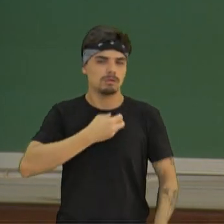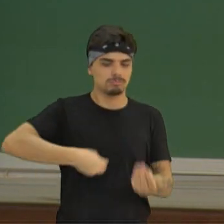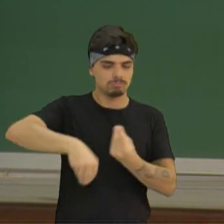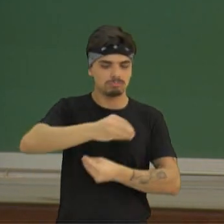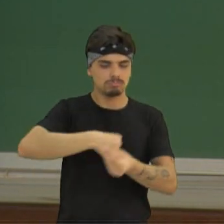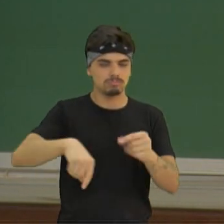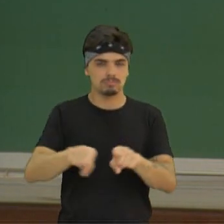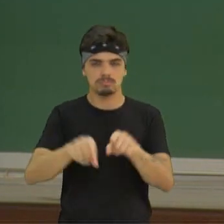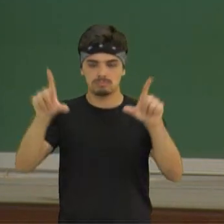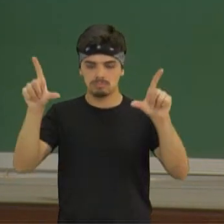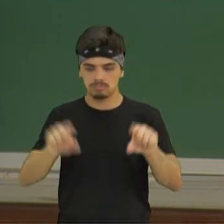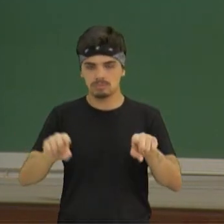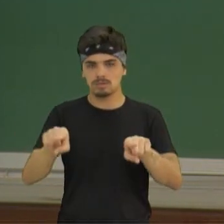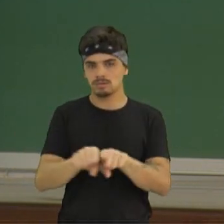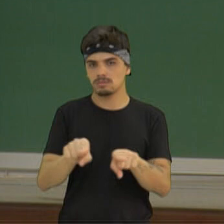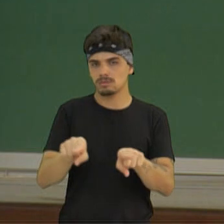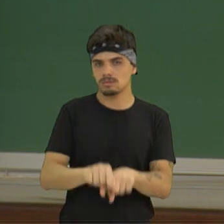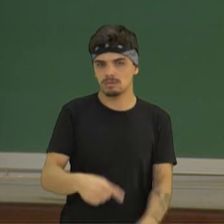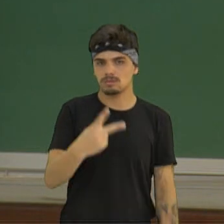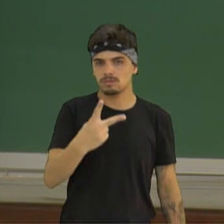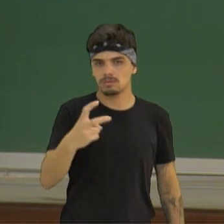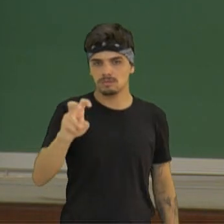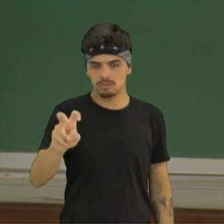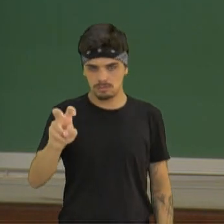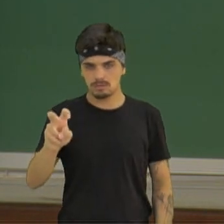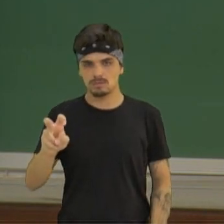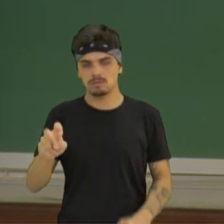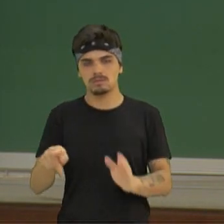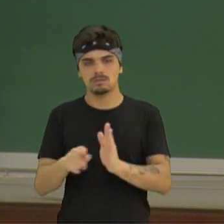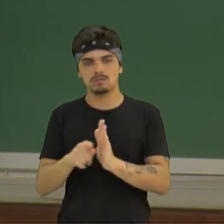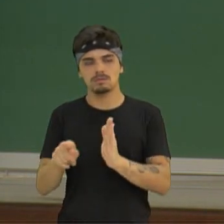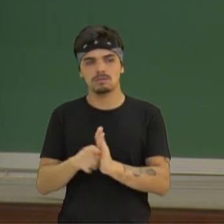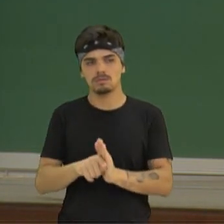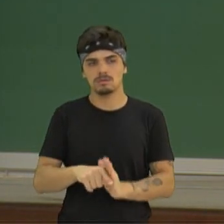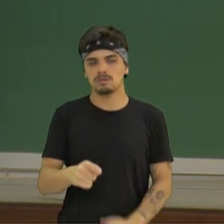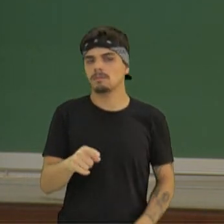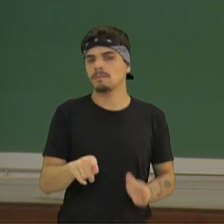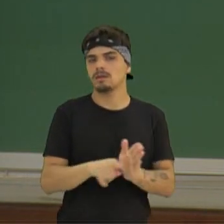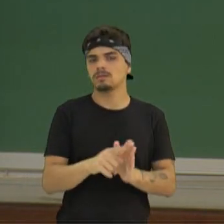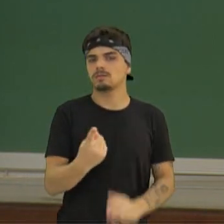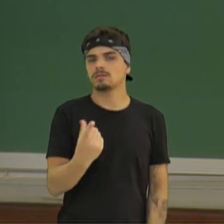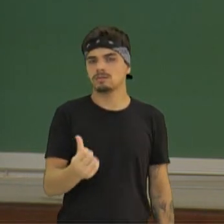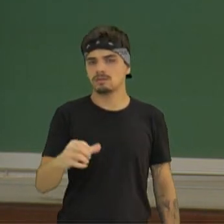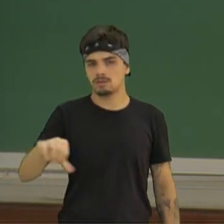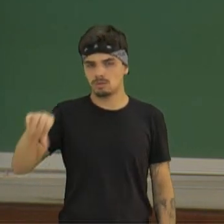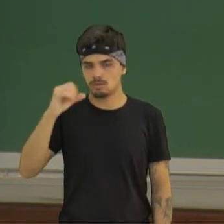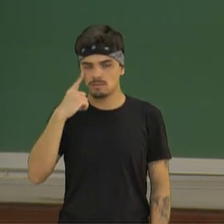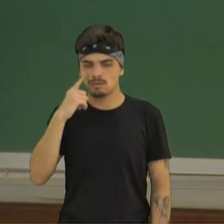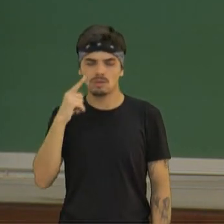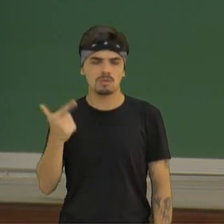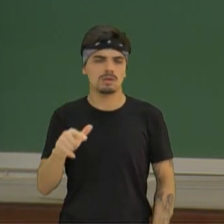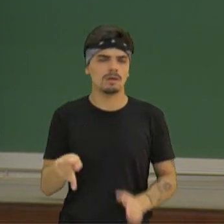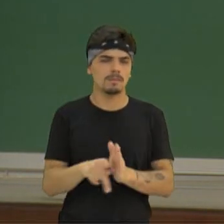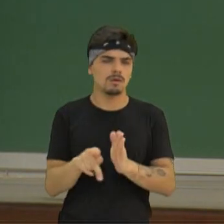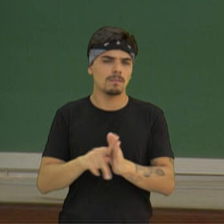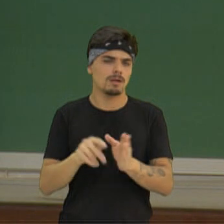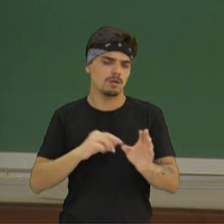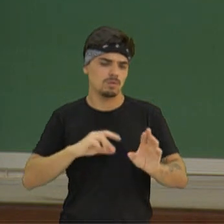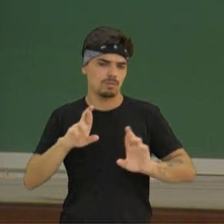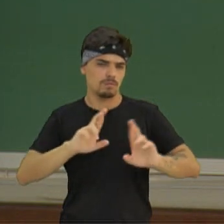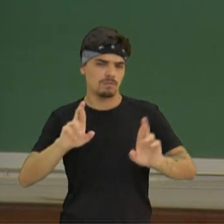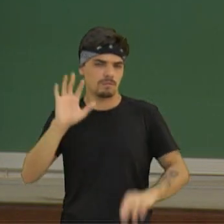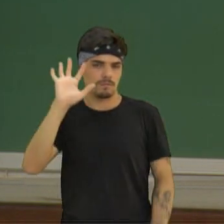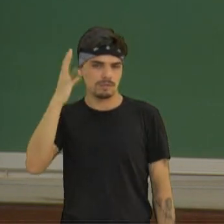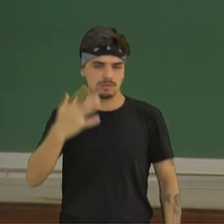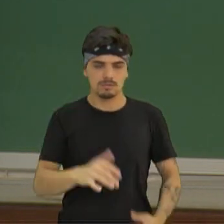Então, 25 vezes 1, 25, menos 16, 9. Né? Eu nem faço essa parte aqui quando eu estou resolvendo.